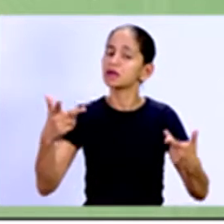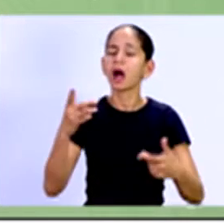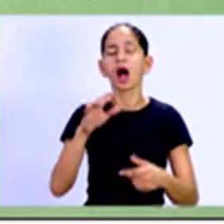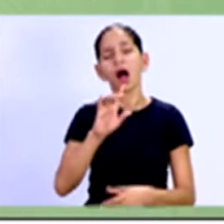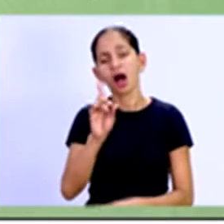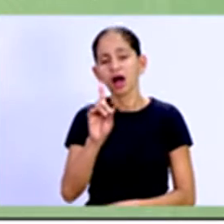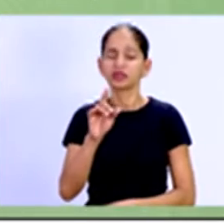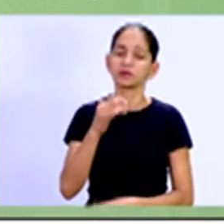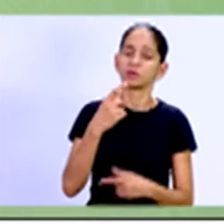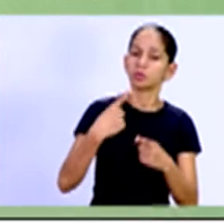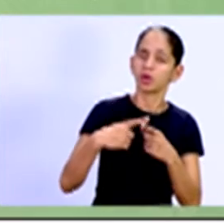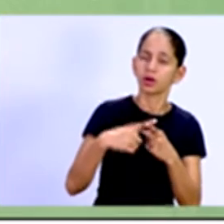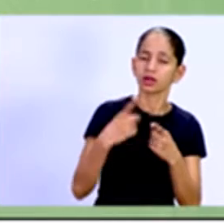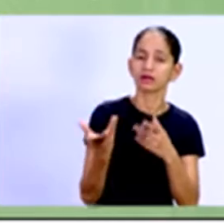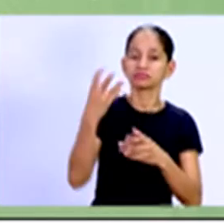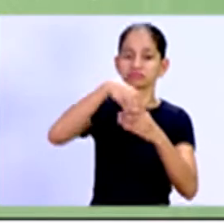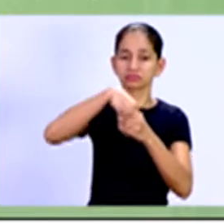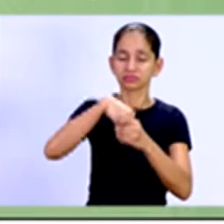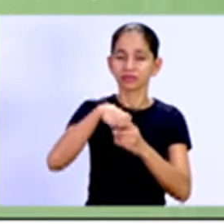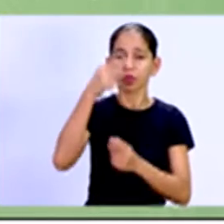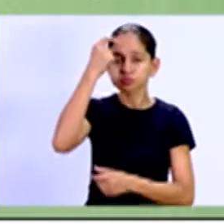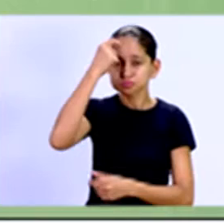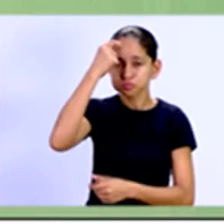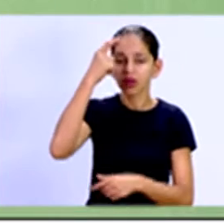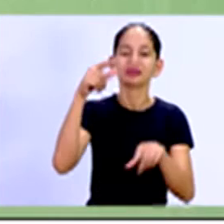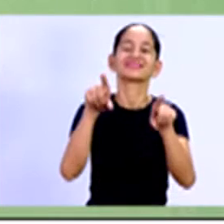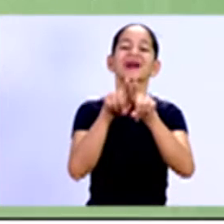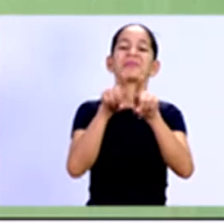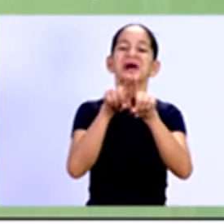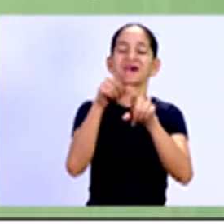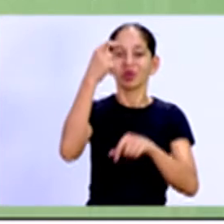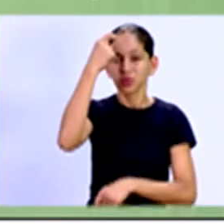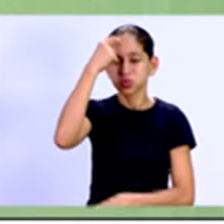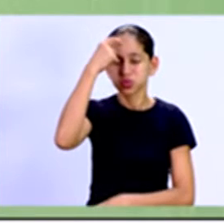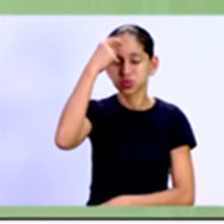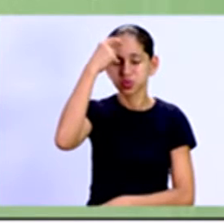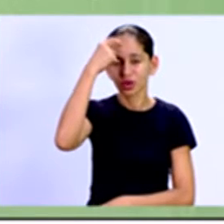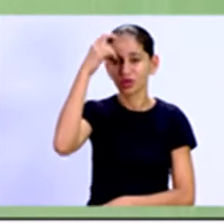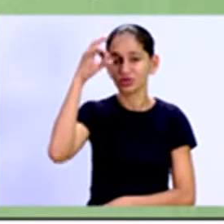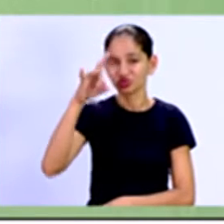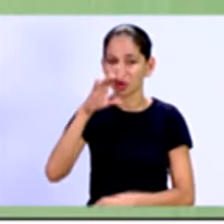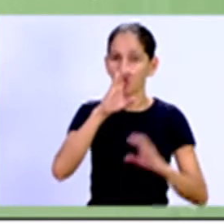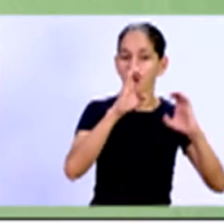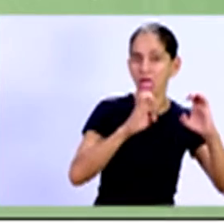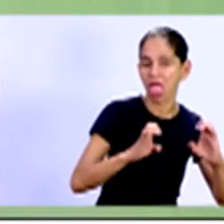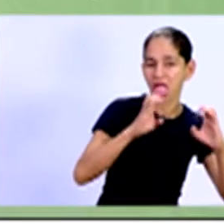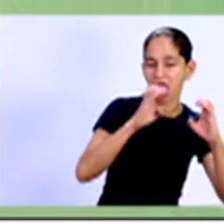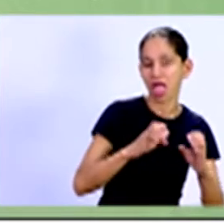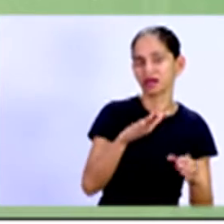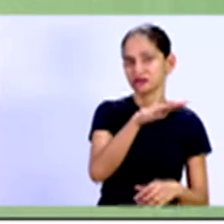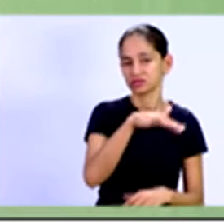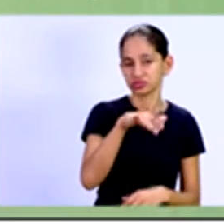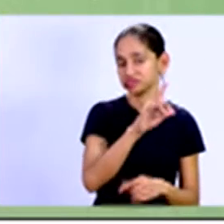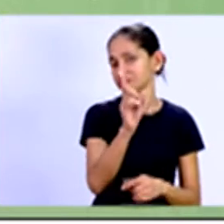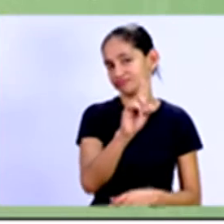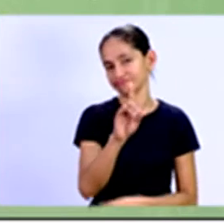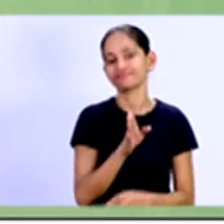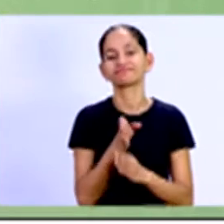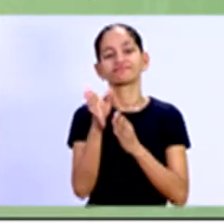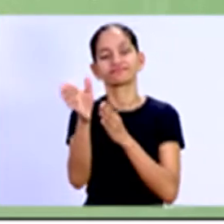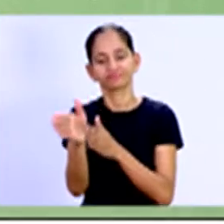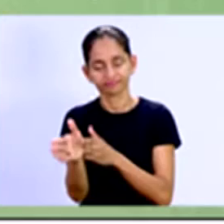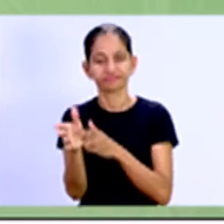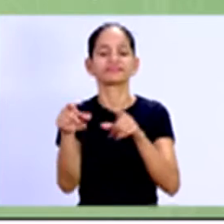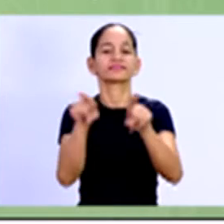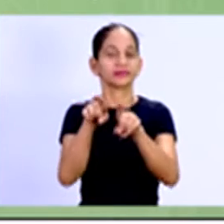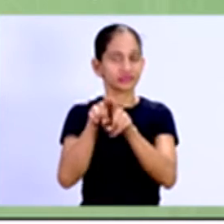Kant vai um plus ainda para a consciência moral, porque não é só uma questão de consciência, é uma questão de dever,